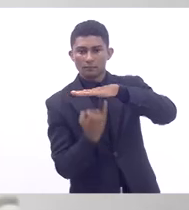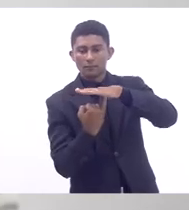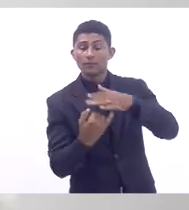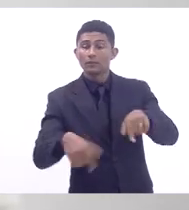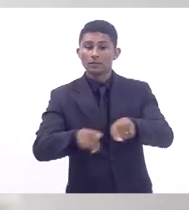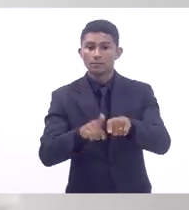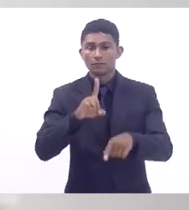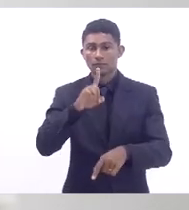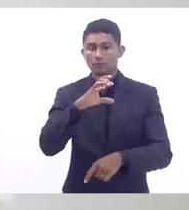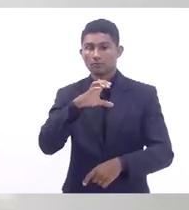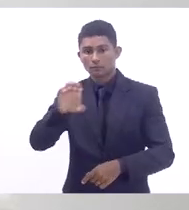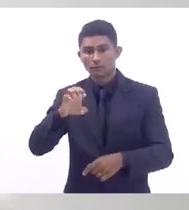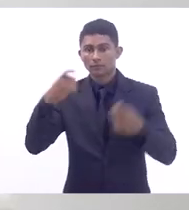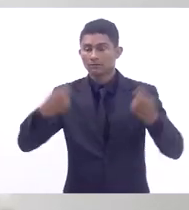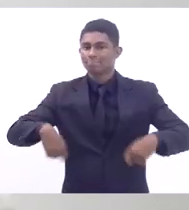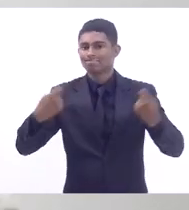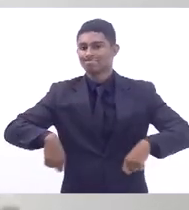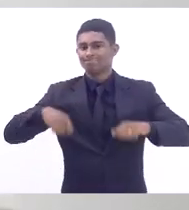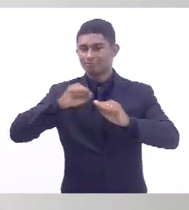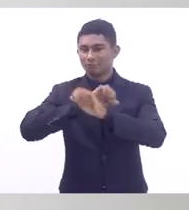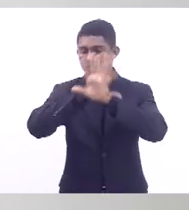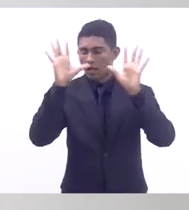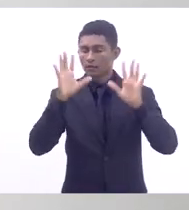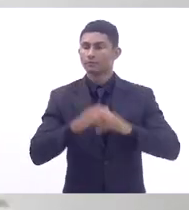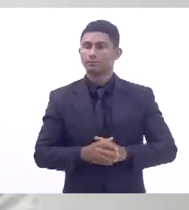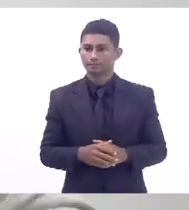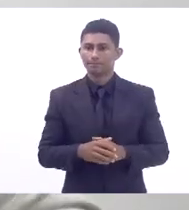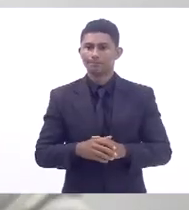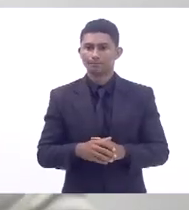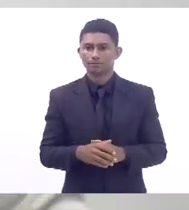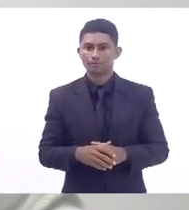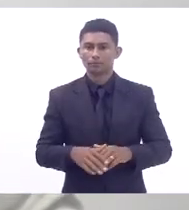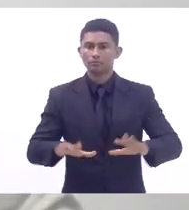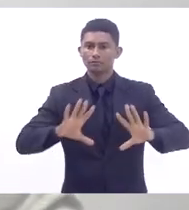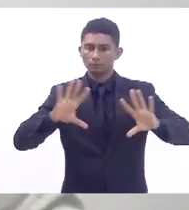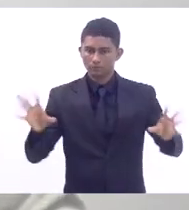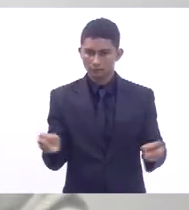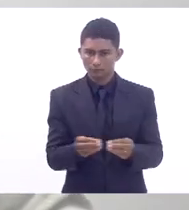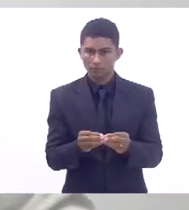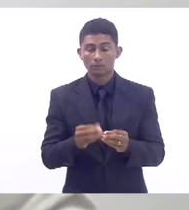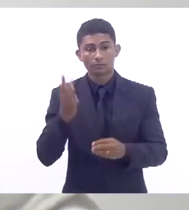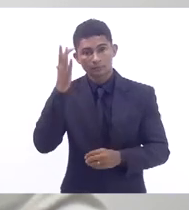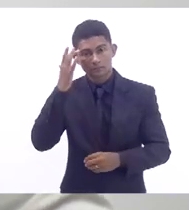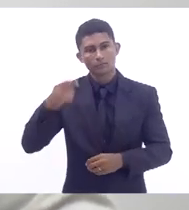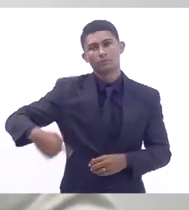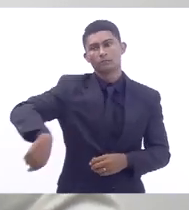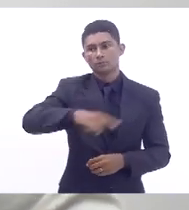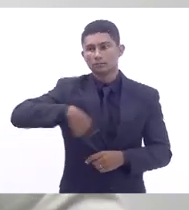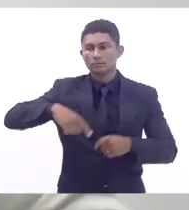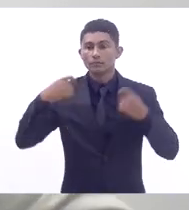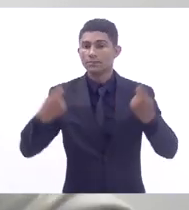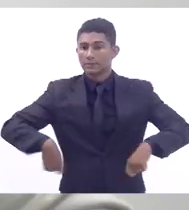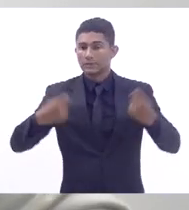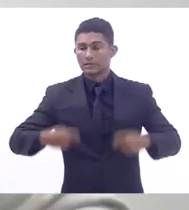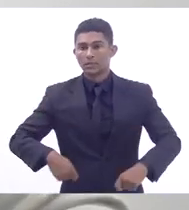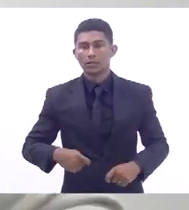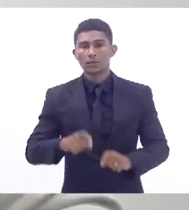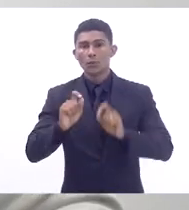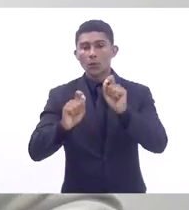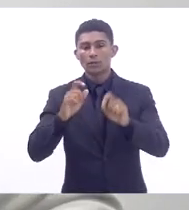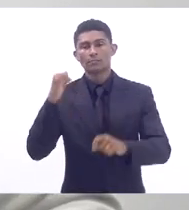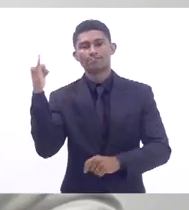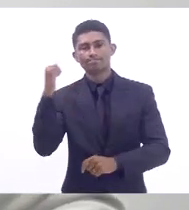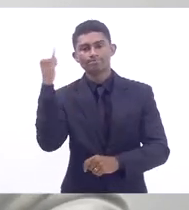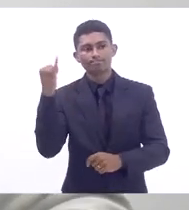descer é isso e eu pra finalizar a gente passar para Cindy eu acho que nós devemos também considerar a relevante de